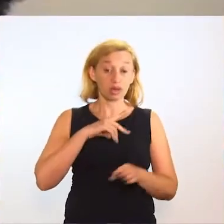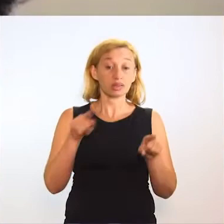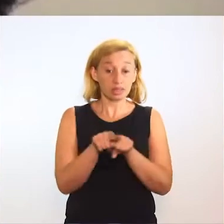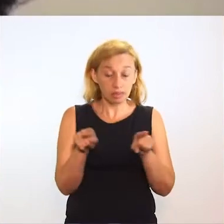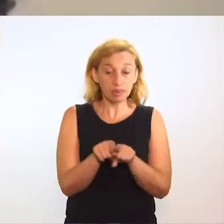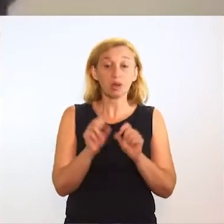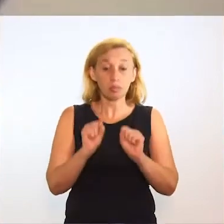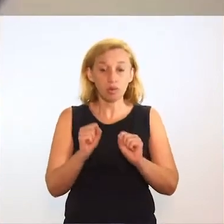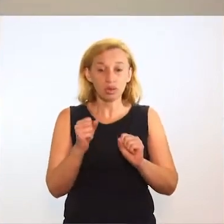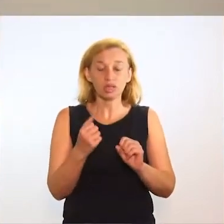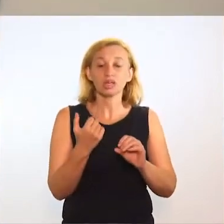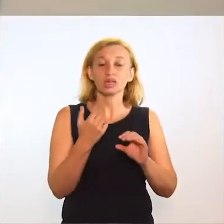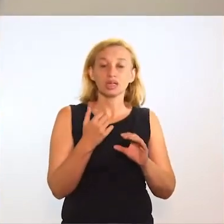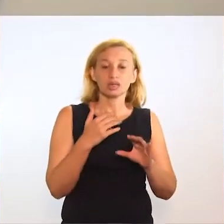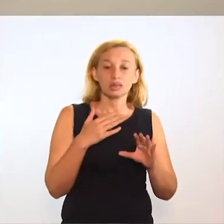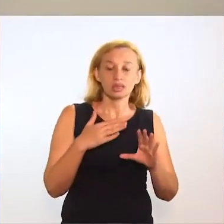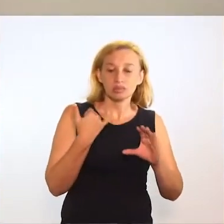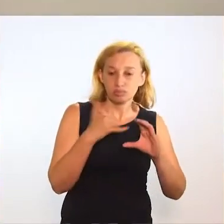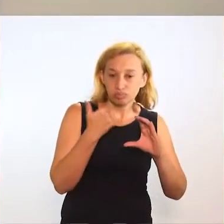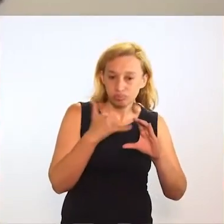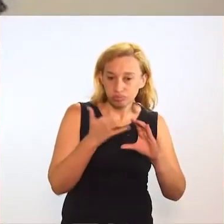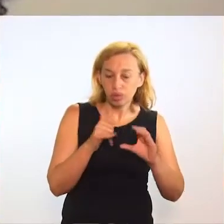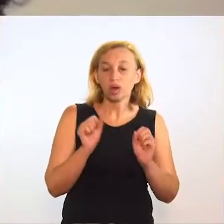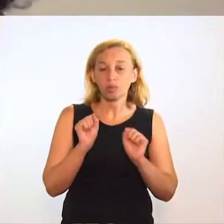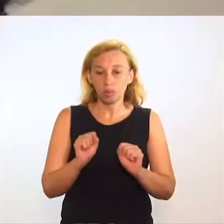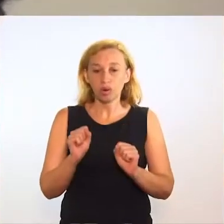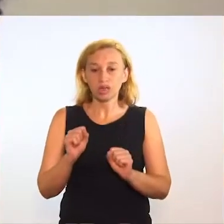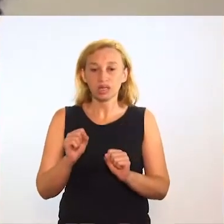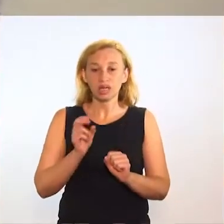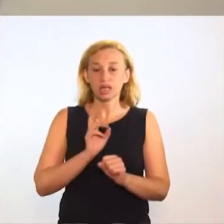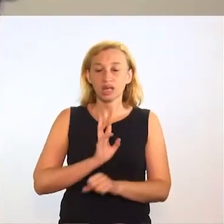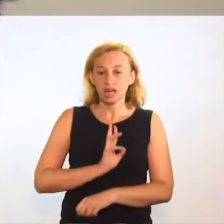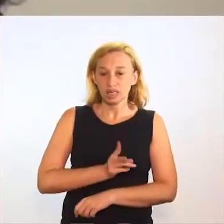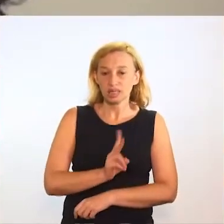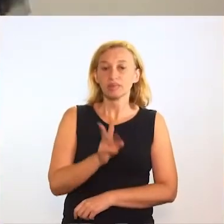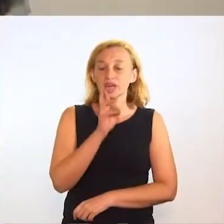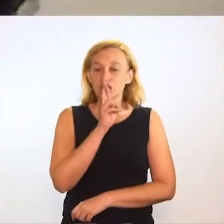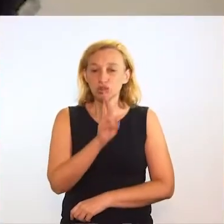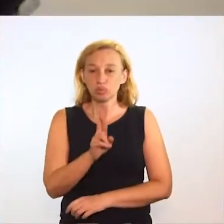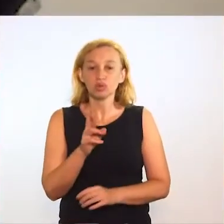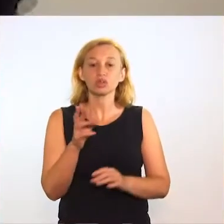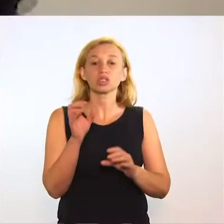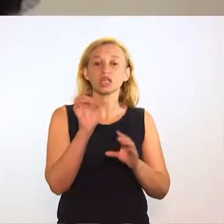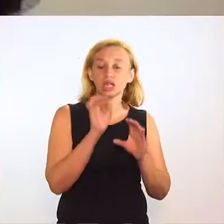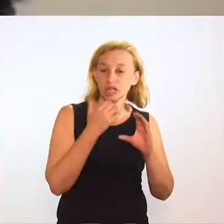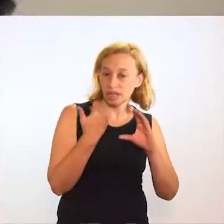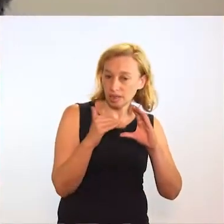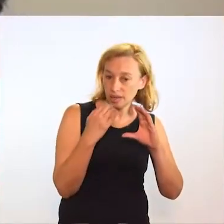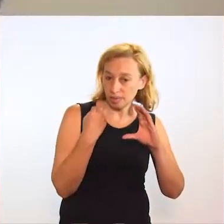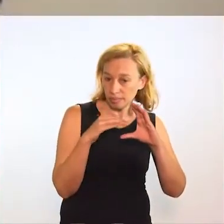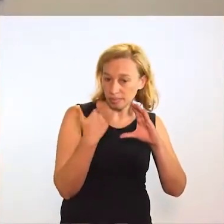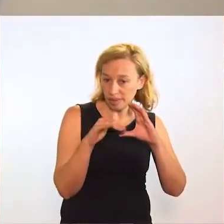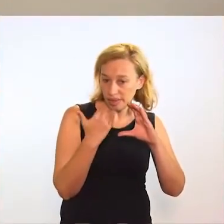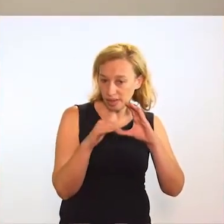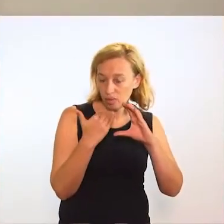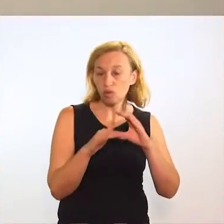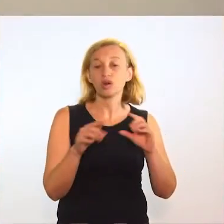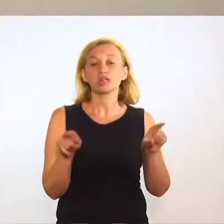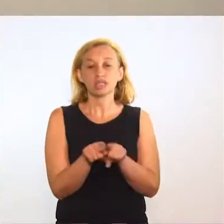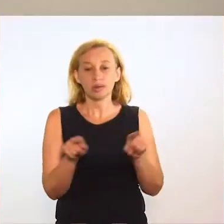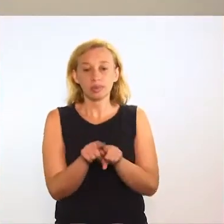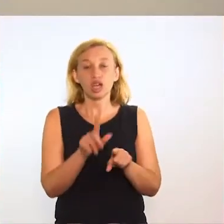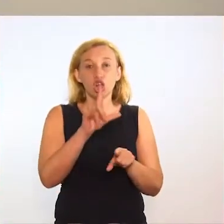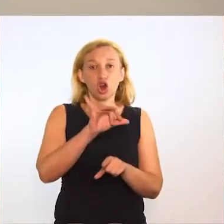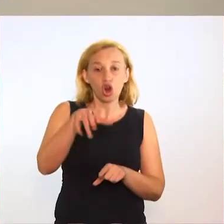pessoal também. A gente sempre pode mandar mensagem direct, que a gente sempre responde. Tem também por e-mail. Tem a nossa loja